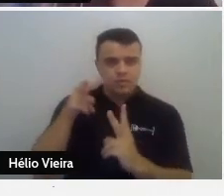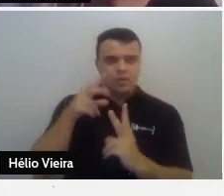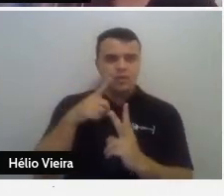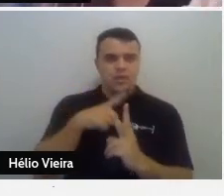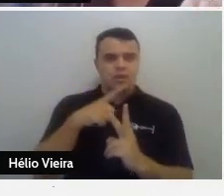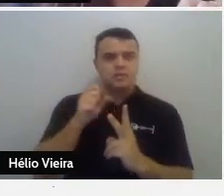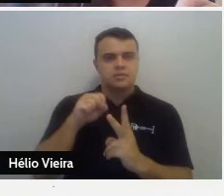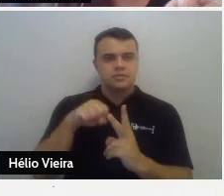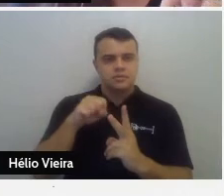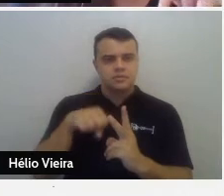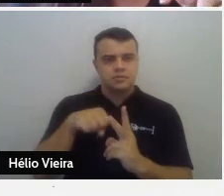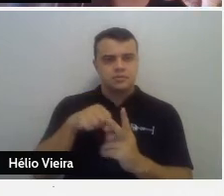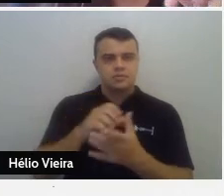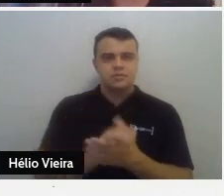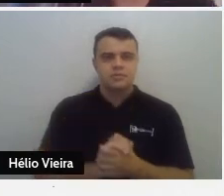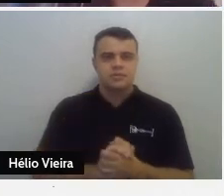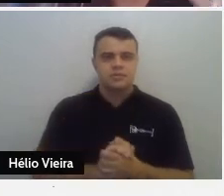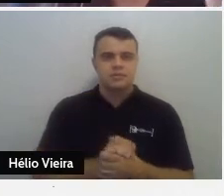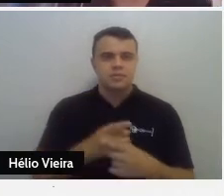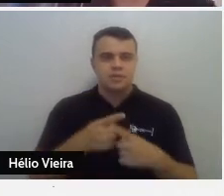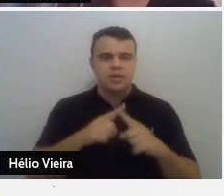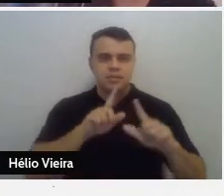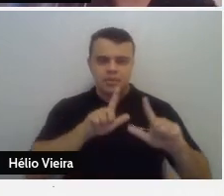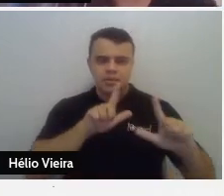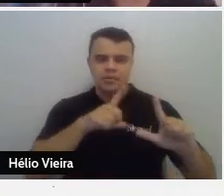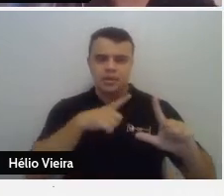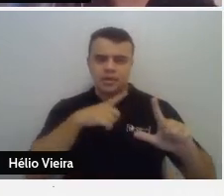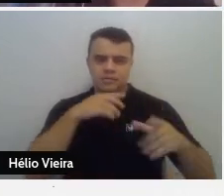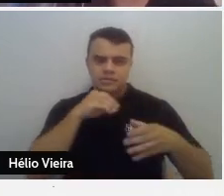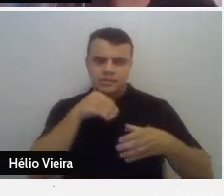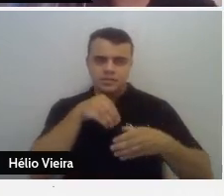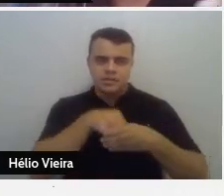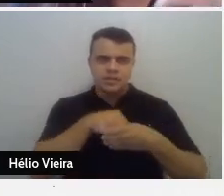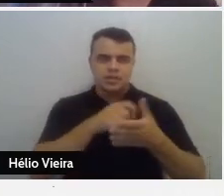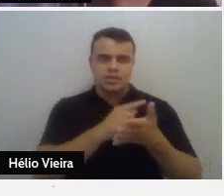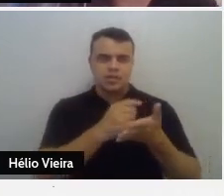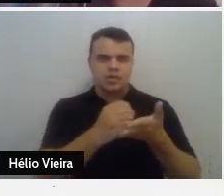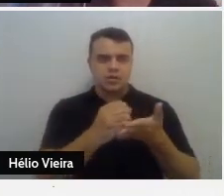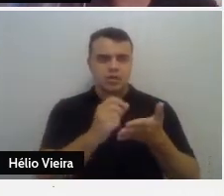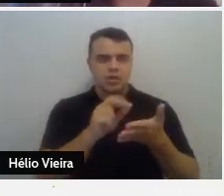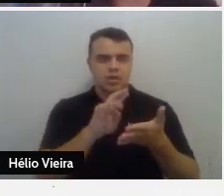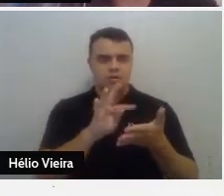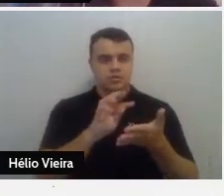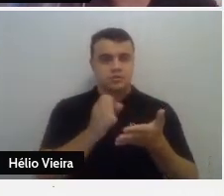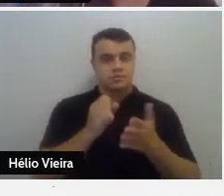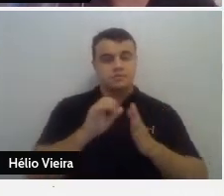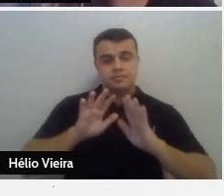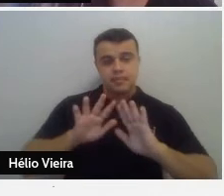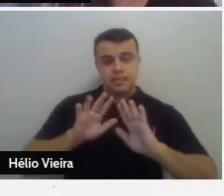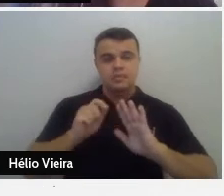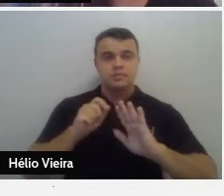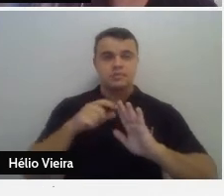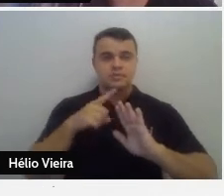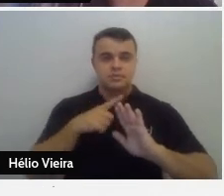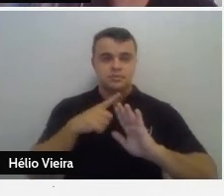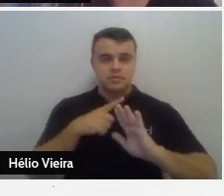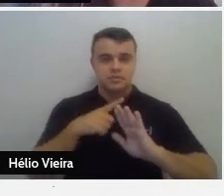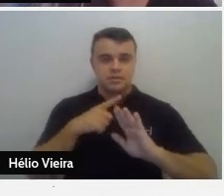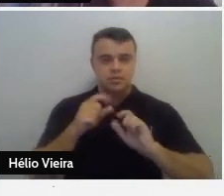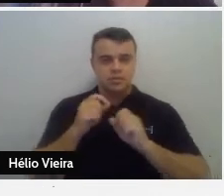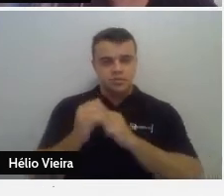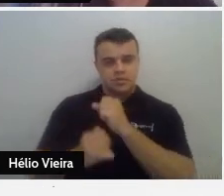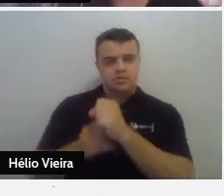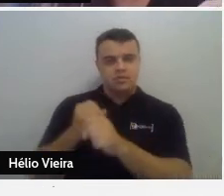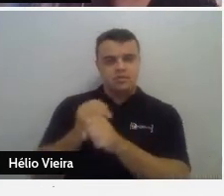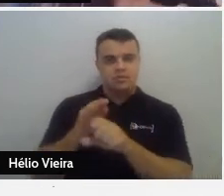ver as peças, ele está dentro do Google Arts, mas o site também